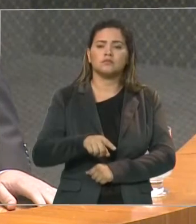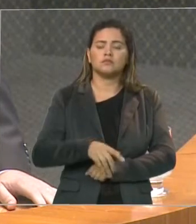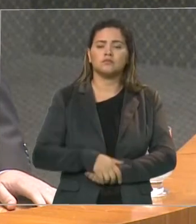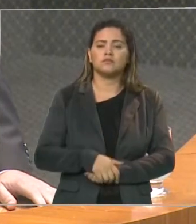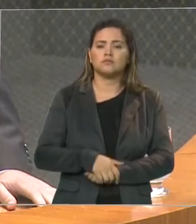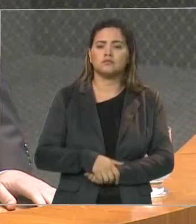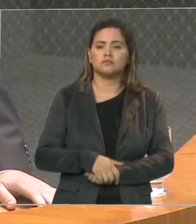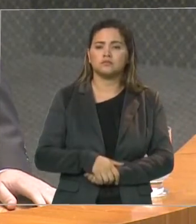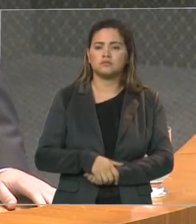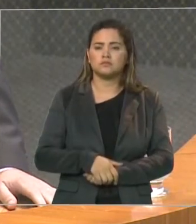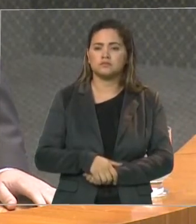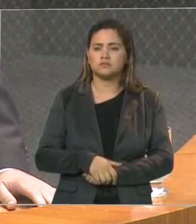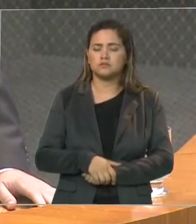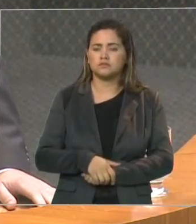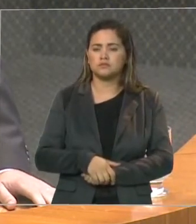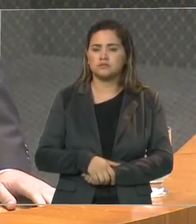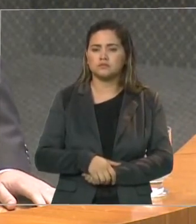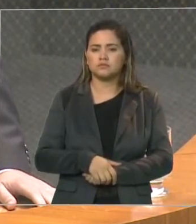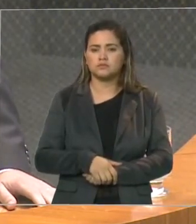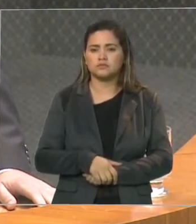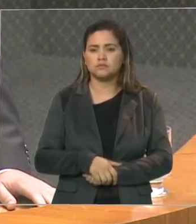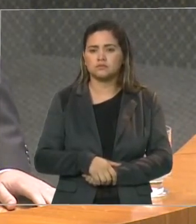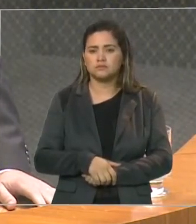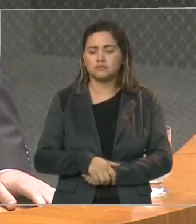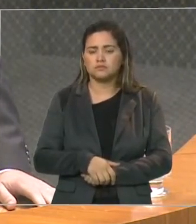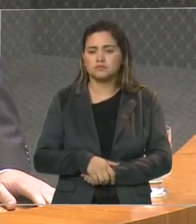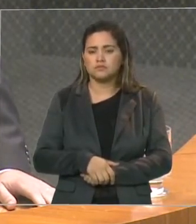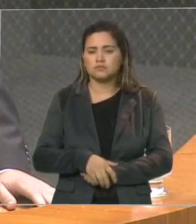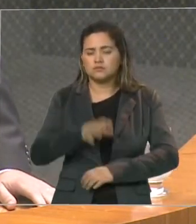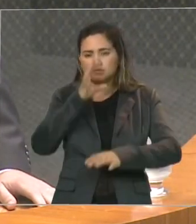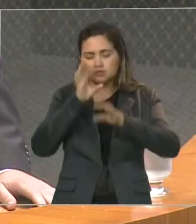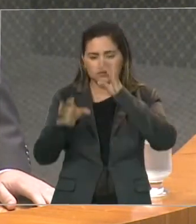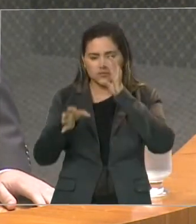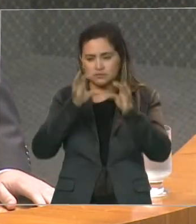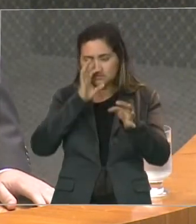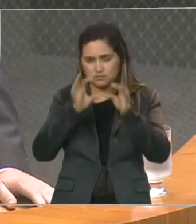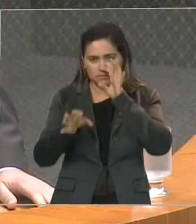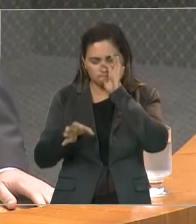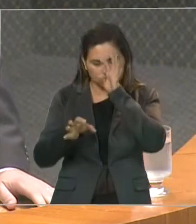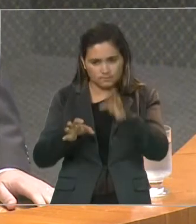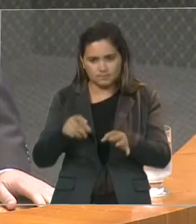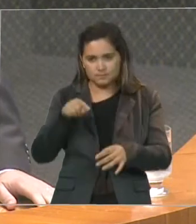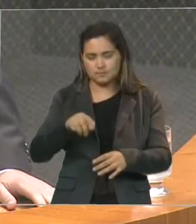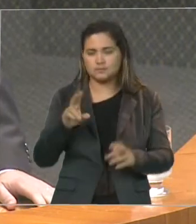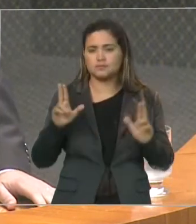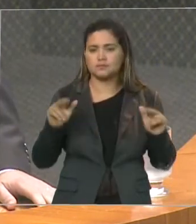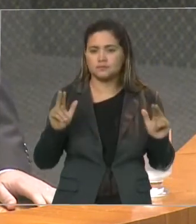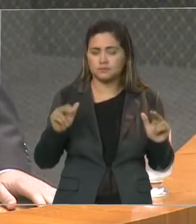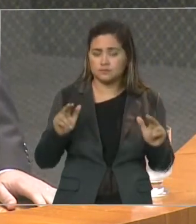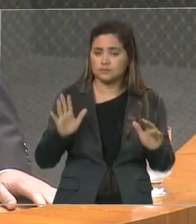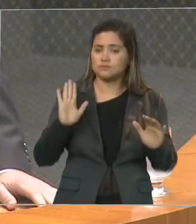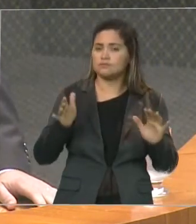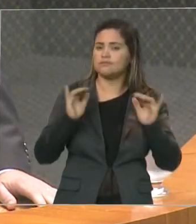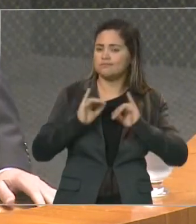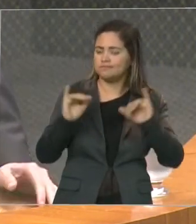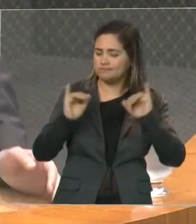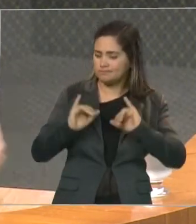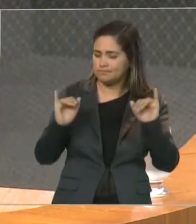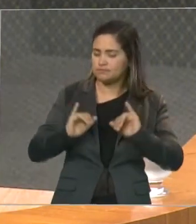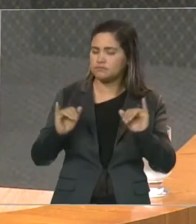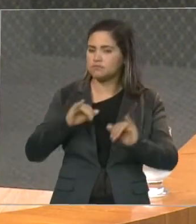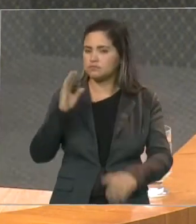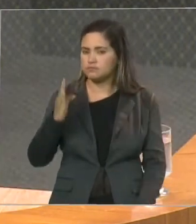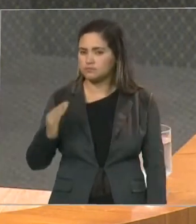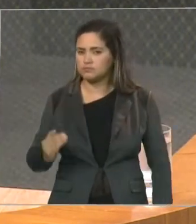de ilações que possam acontecer em relação a essa situação que já ganhou proporções nacionais.